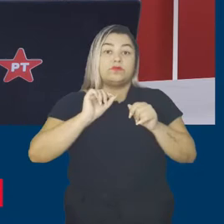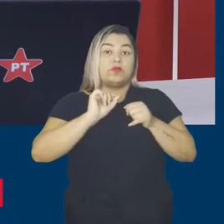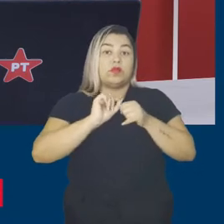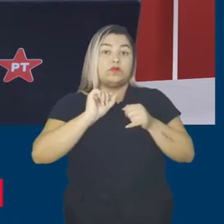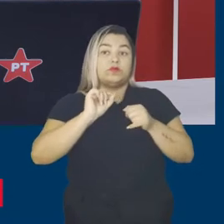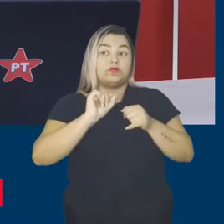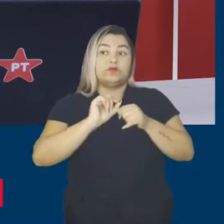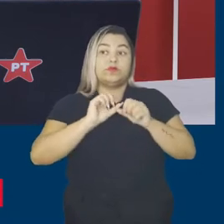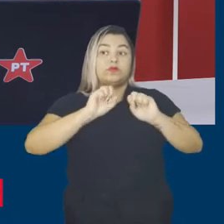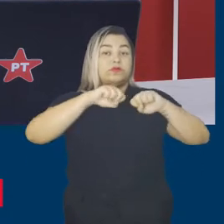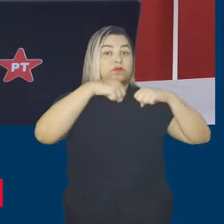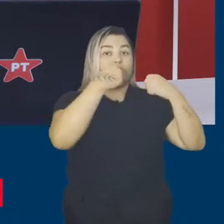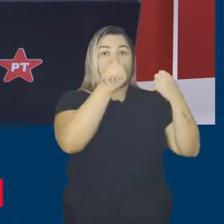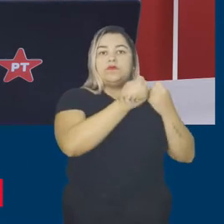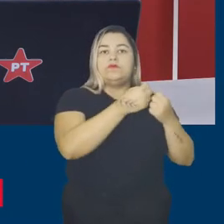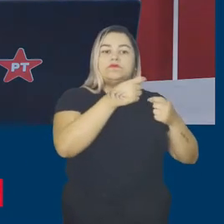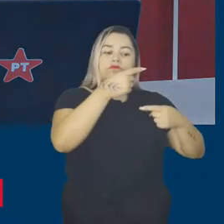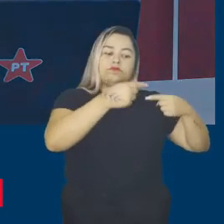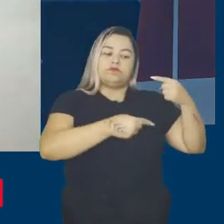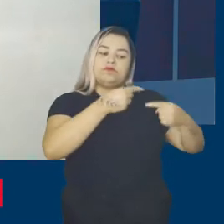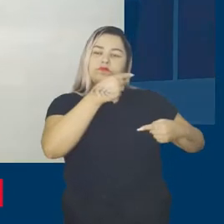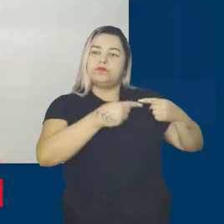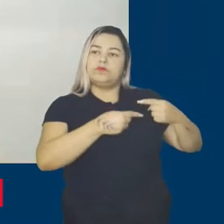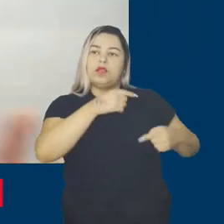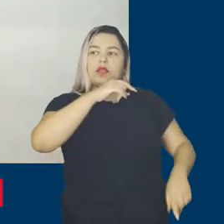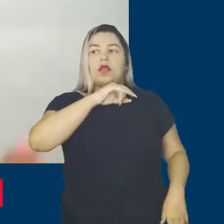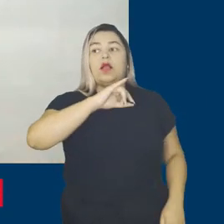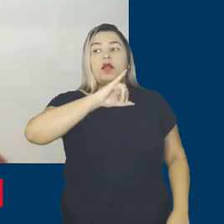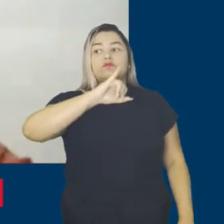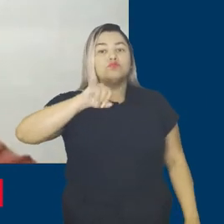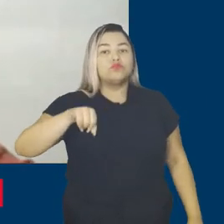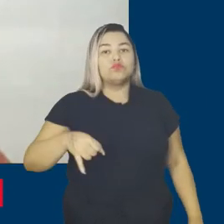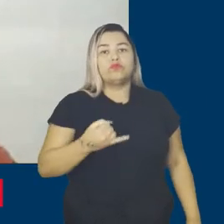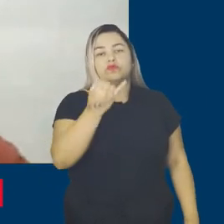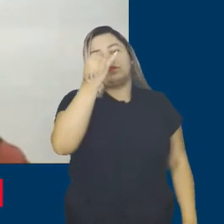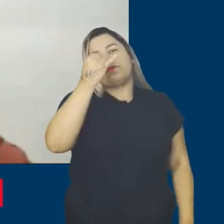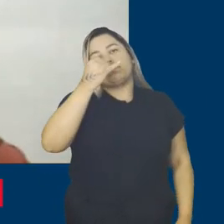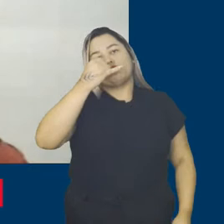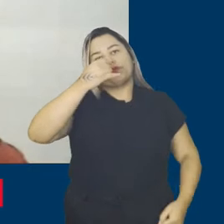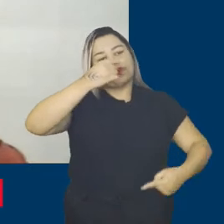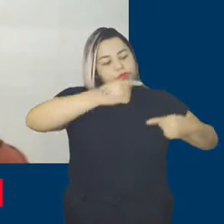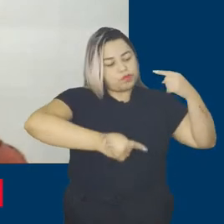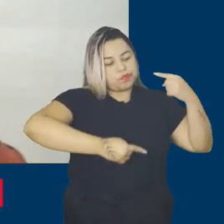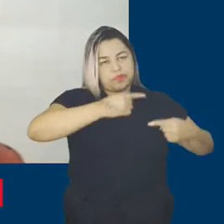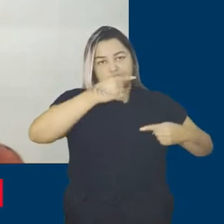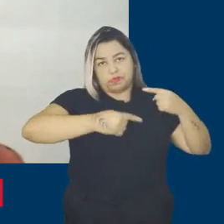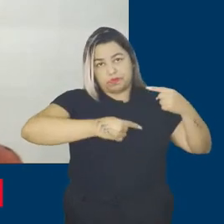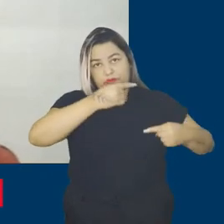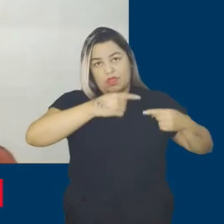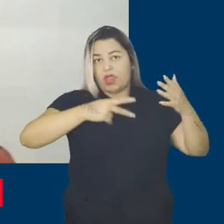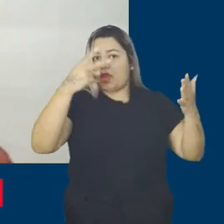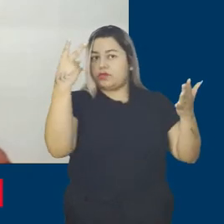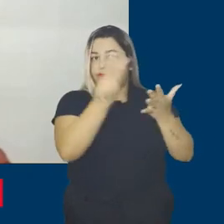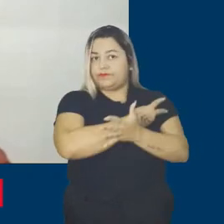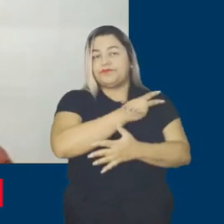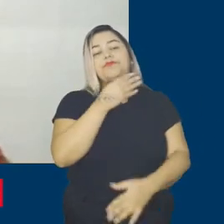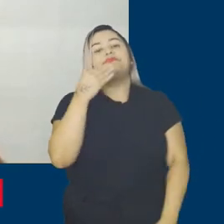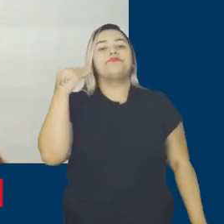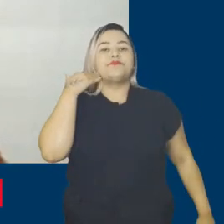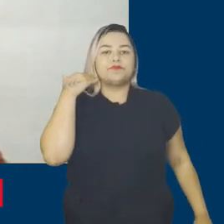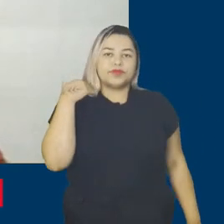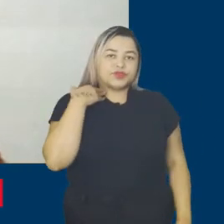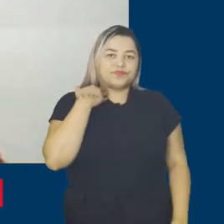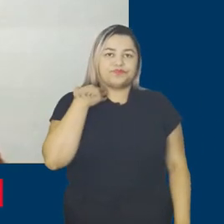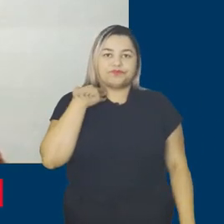nessa semana para fazer a discussão da taxa de juros, exatamente na semana que esse debate estava acontecendo no Banco Central.